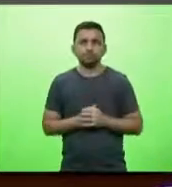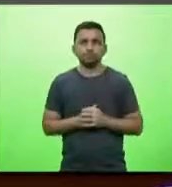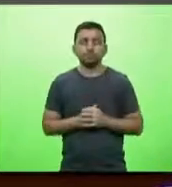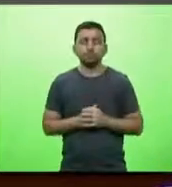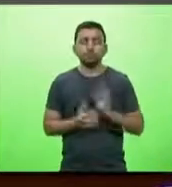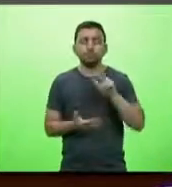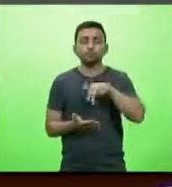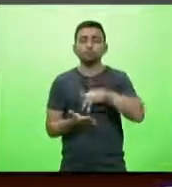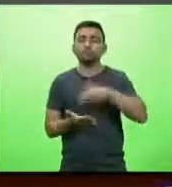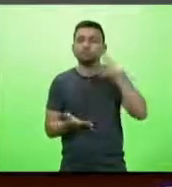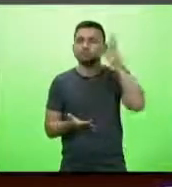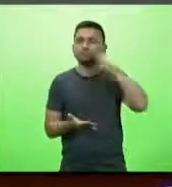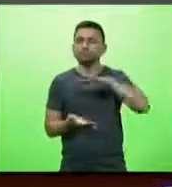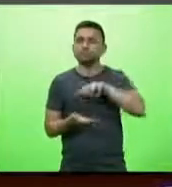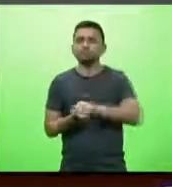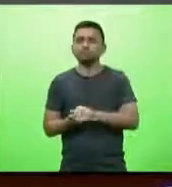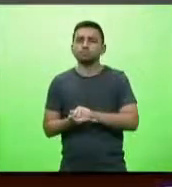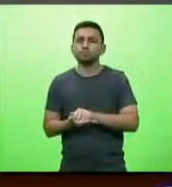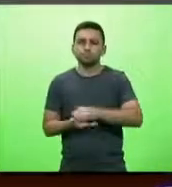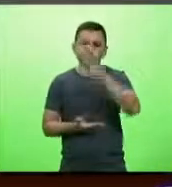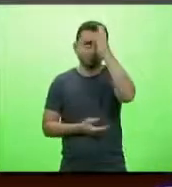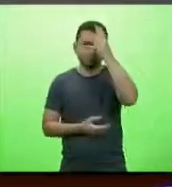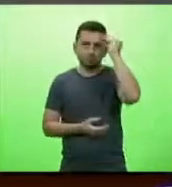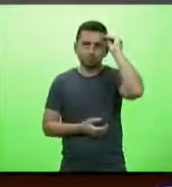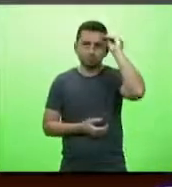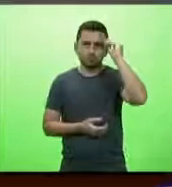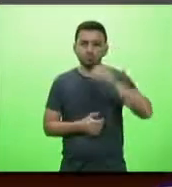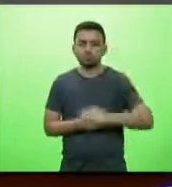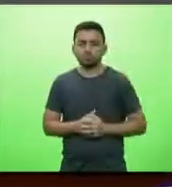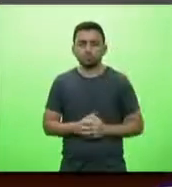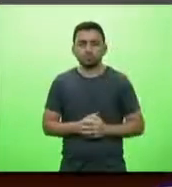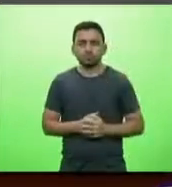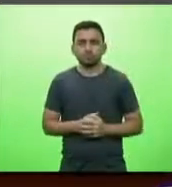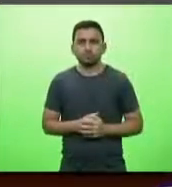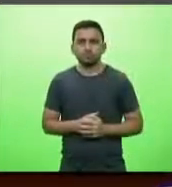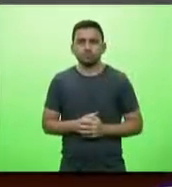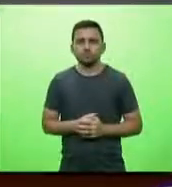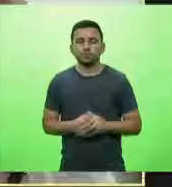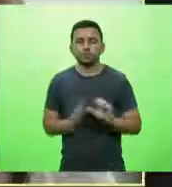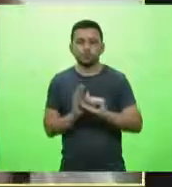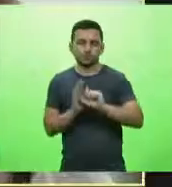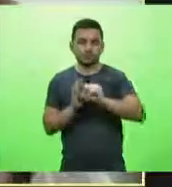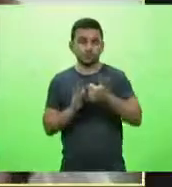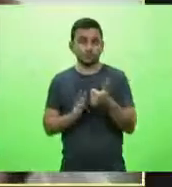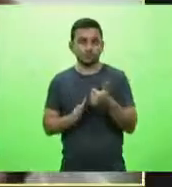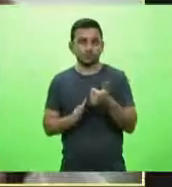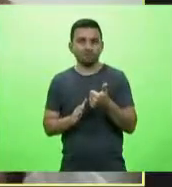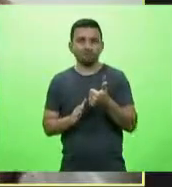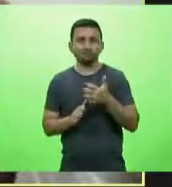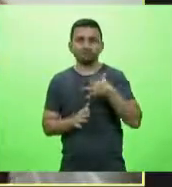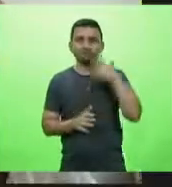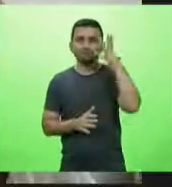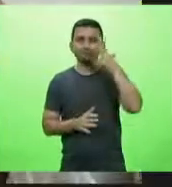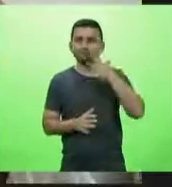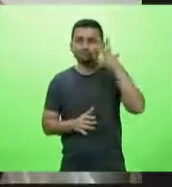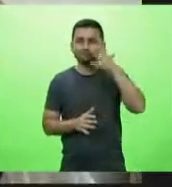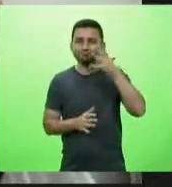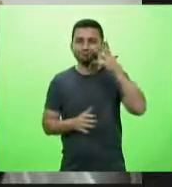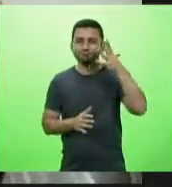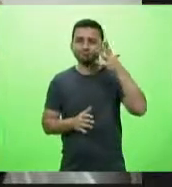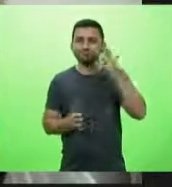para falar, deputada Luciane Carminati, como a primeira oradora. Ela está